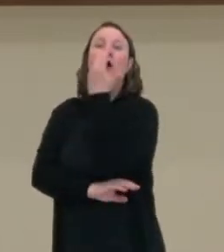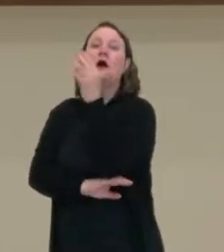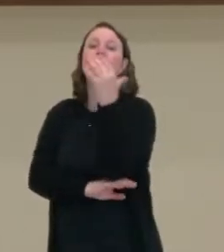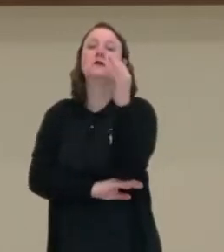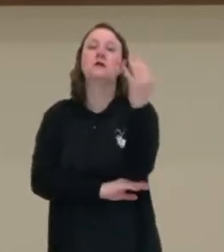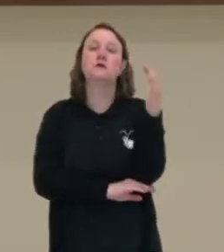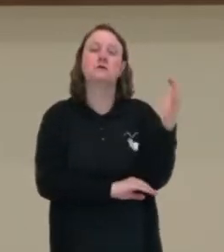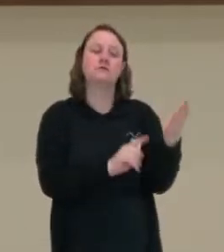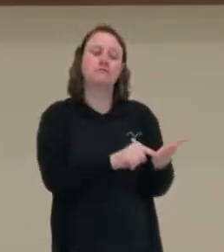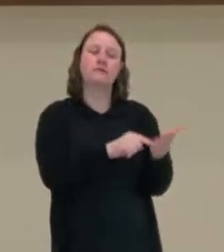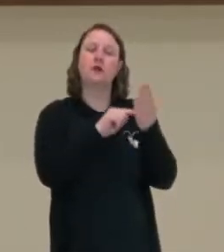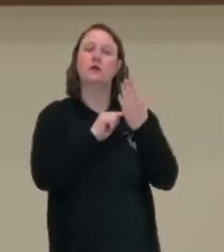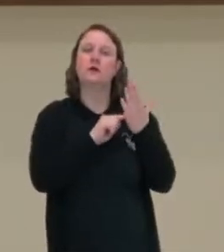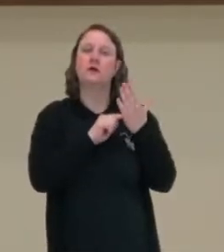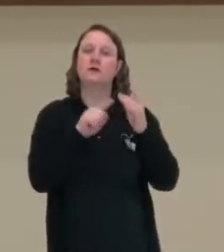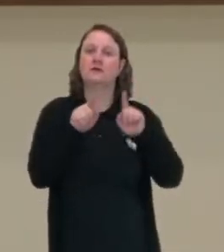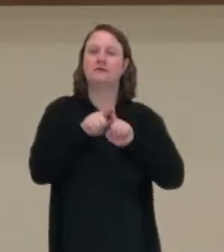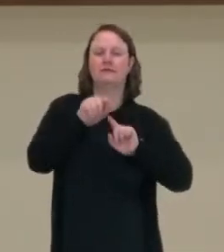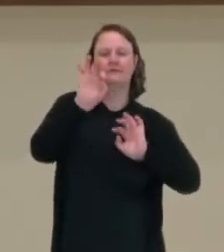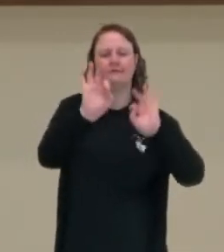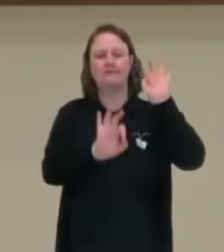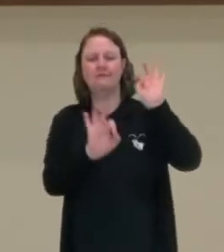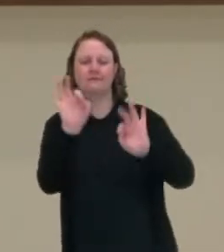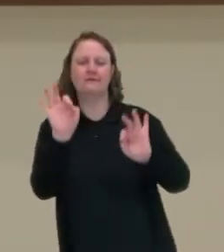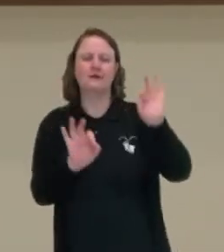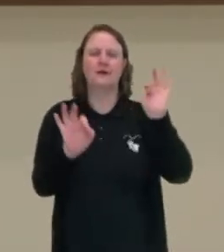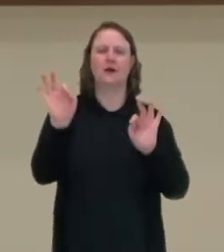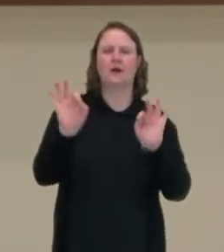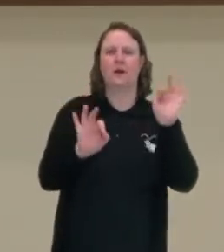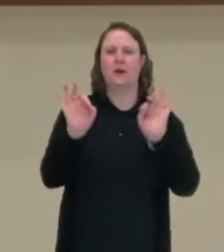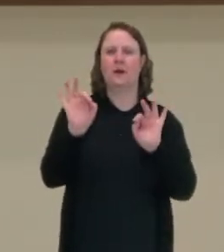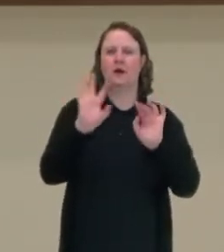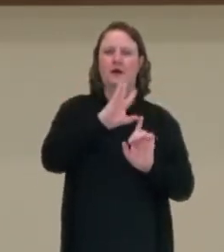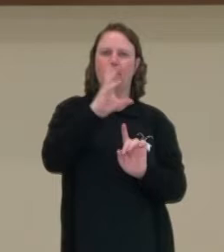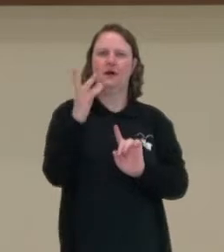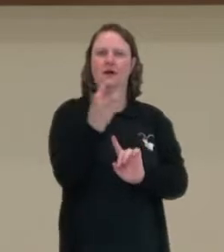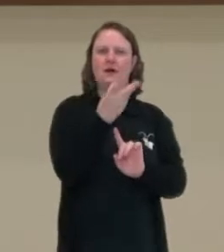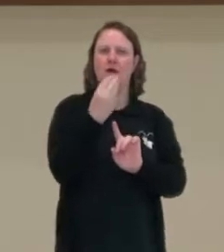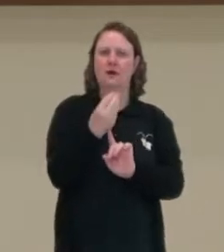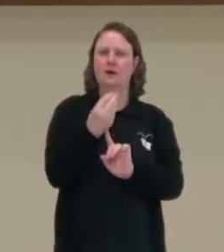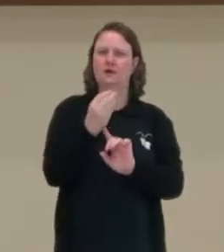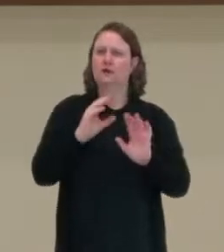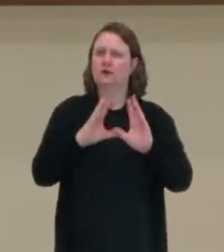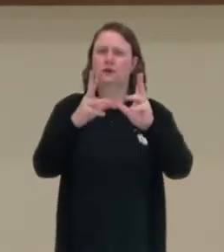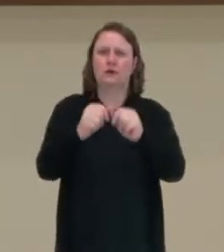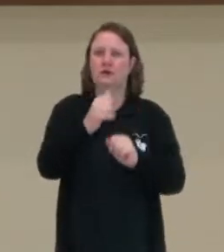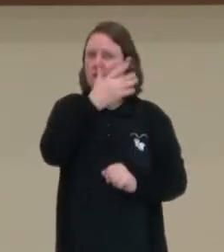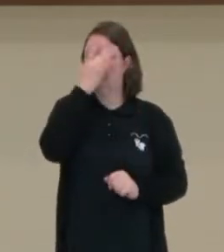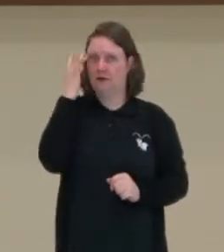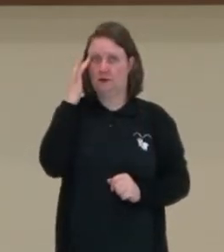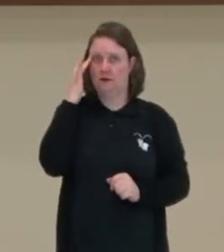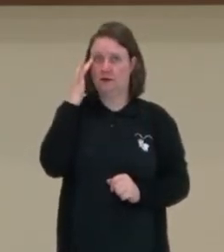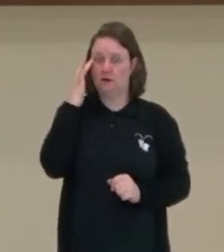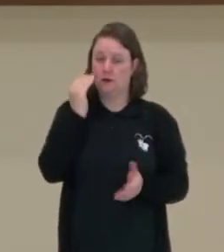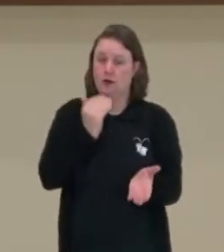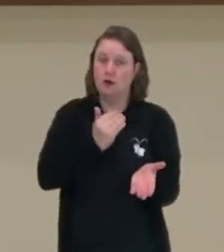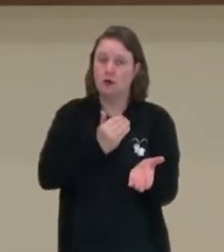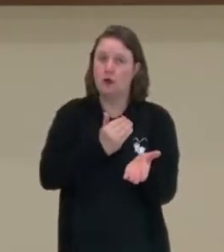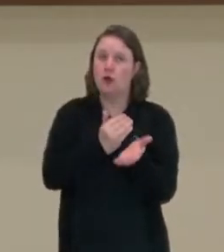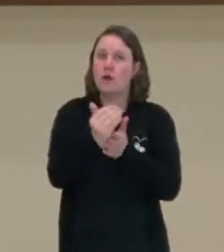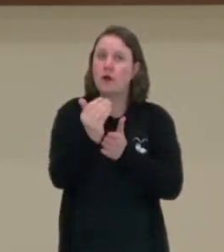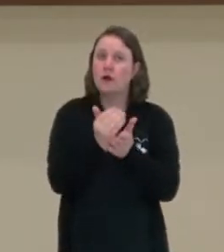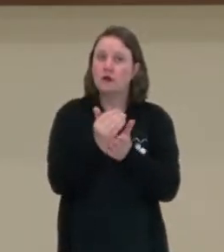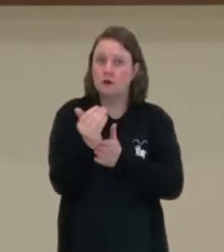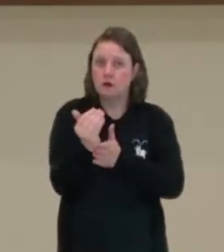dessa composição artística na visão do homem, mas a partir do